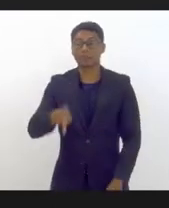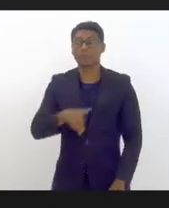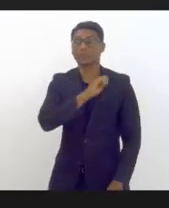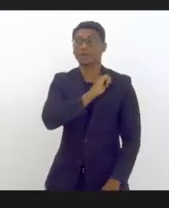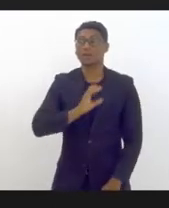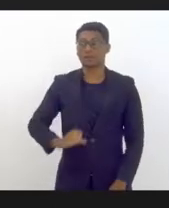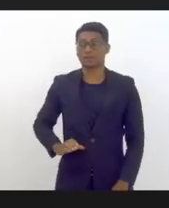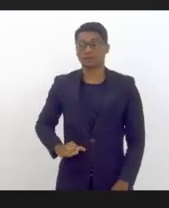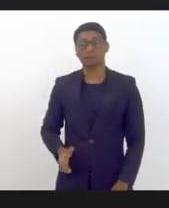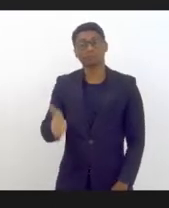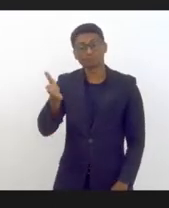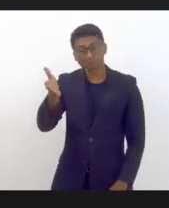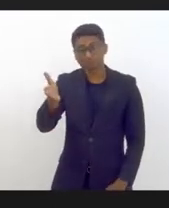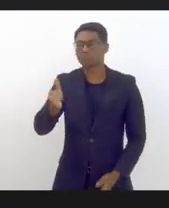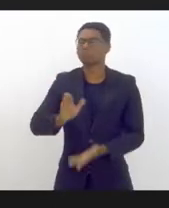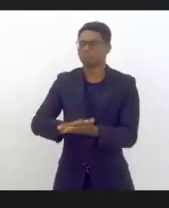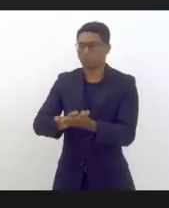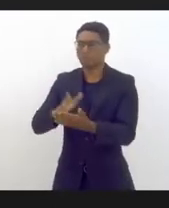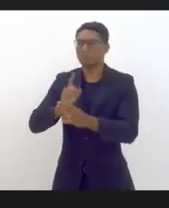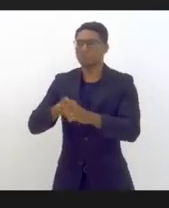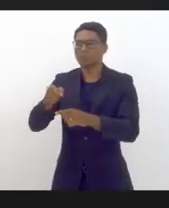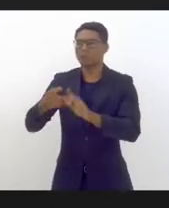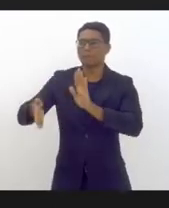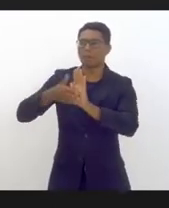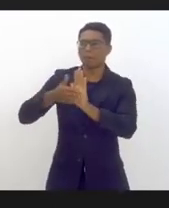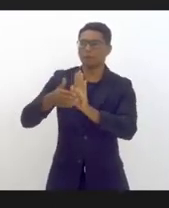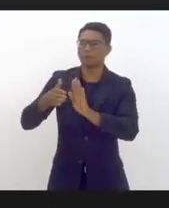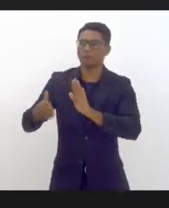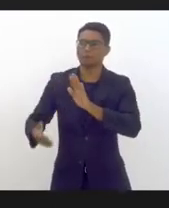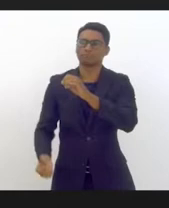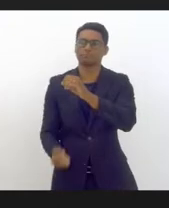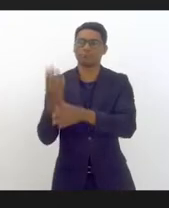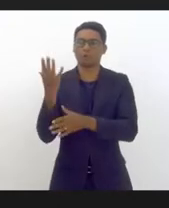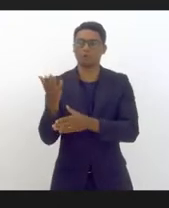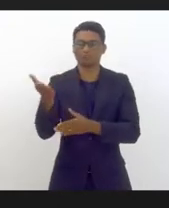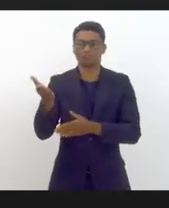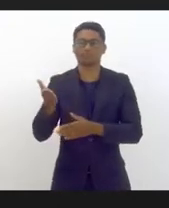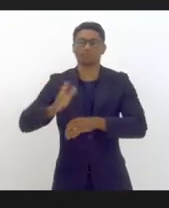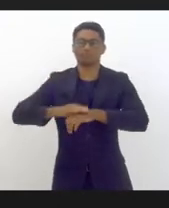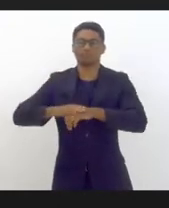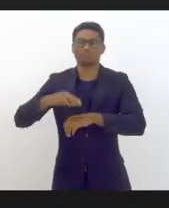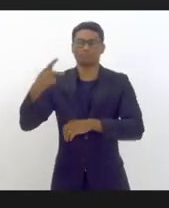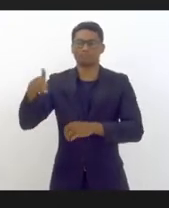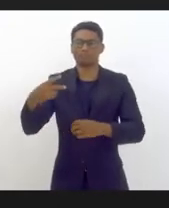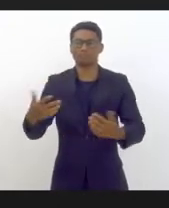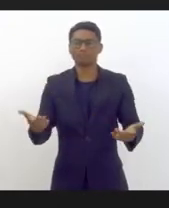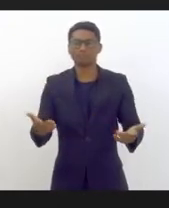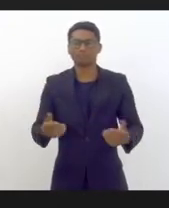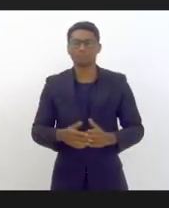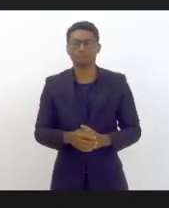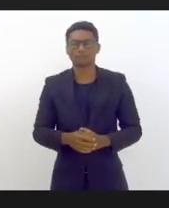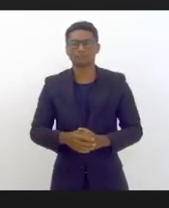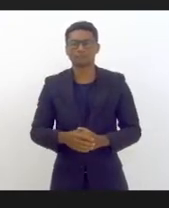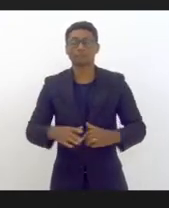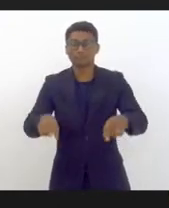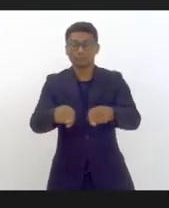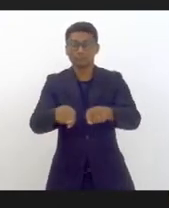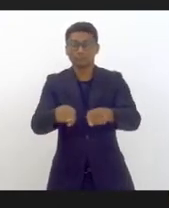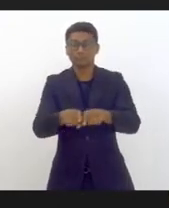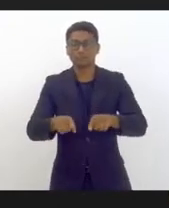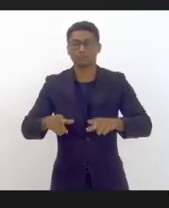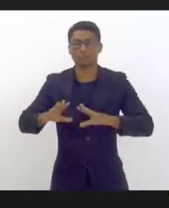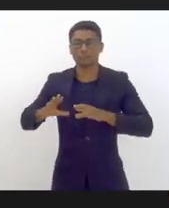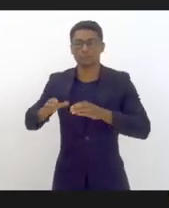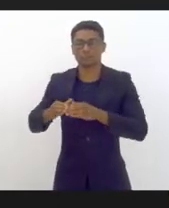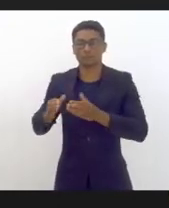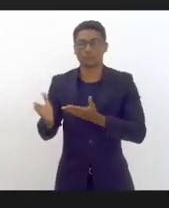dessa proposta, e tem aí o seu caminho também passando pelo Parlamento Juvenil. A Larissa